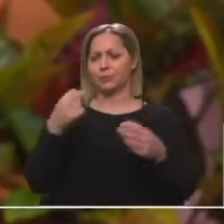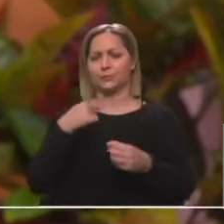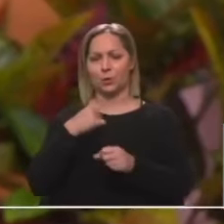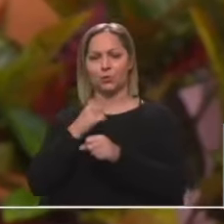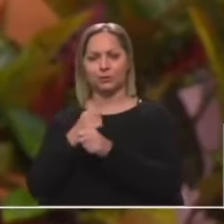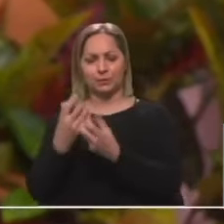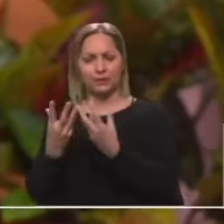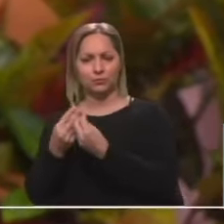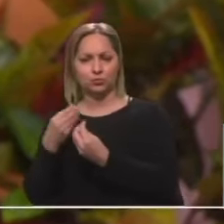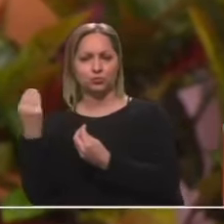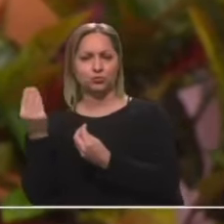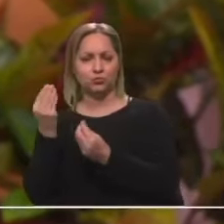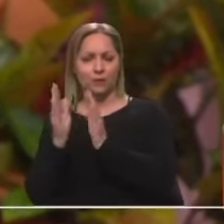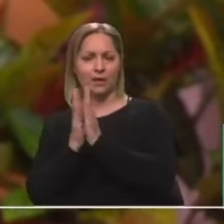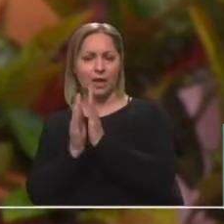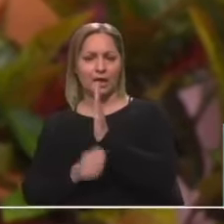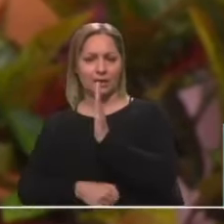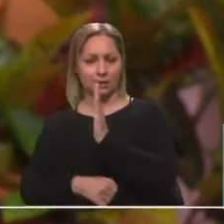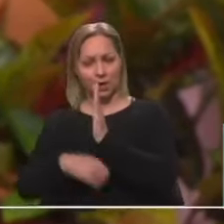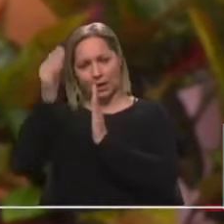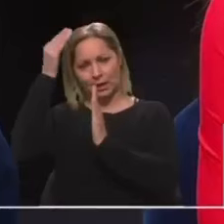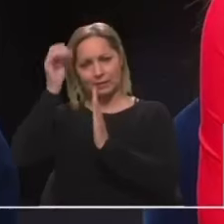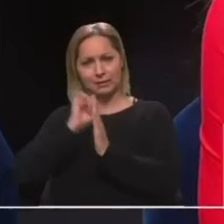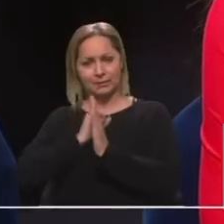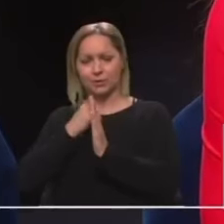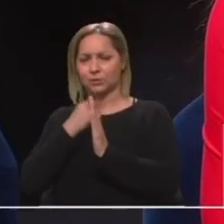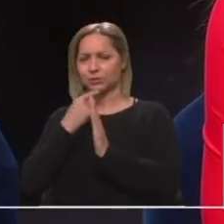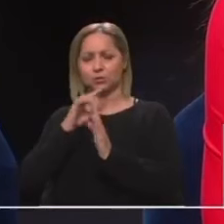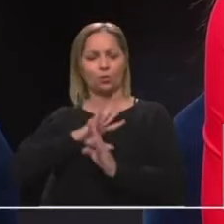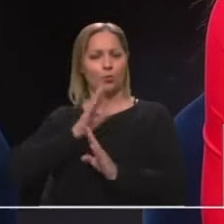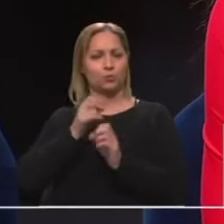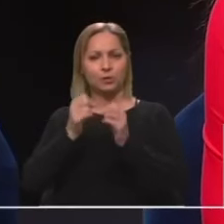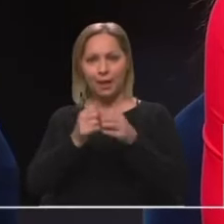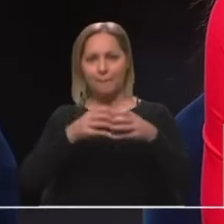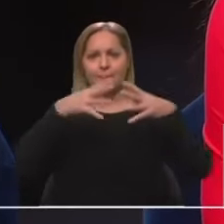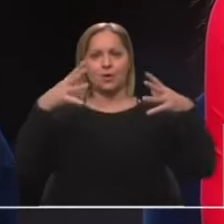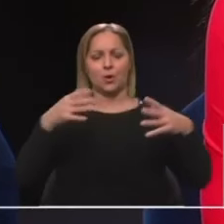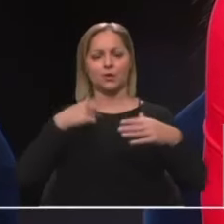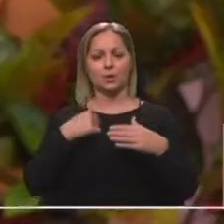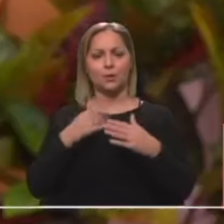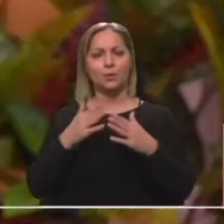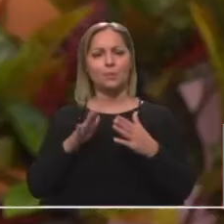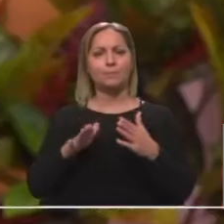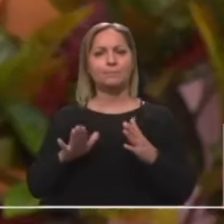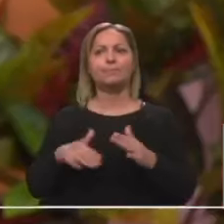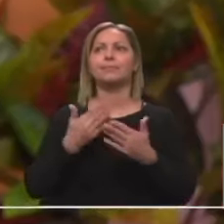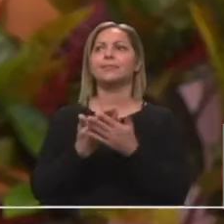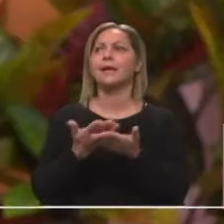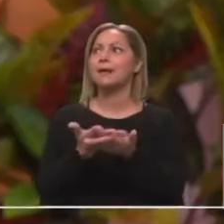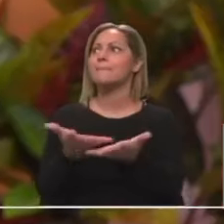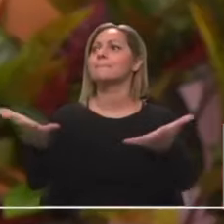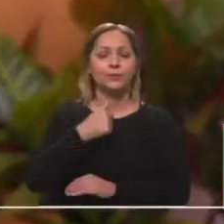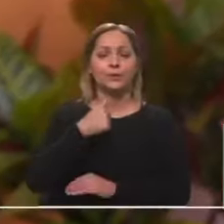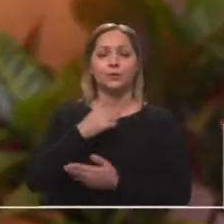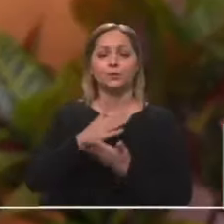jovens católicos na minha aldeia e disse assim: este mundo é muito maior, eu tenho que me dar a mais gente, porque isto é muito importante, não podemos ficar